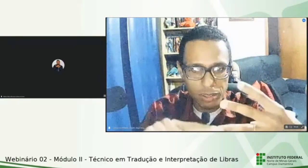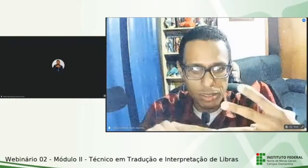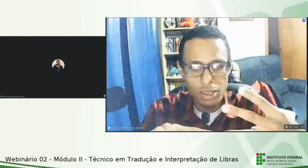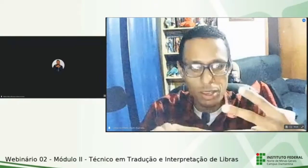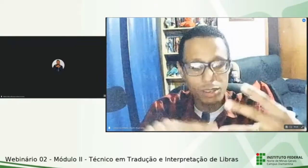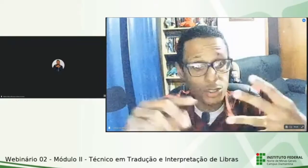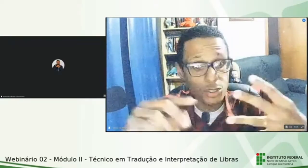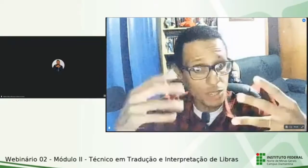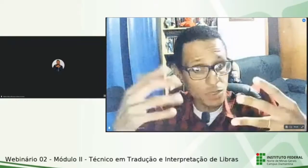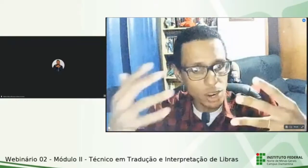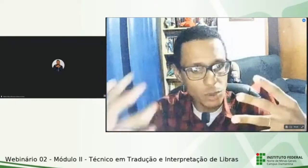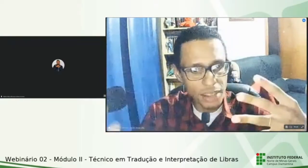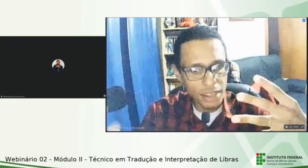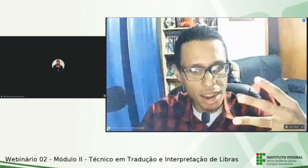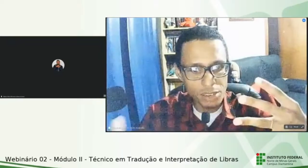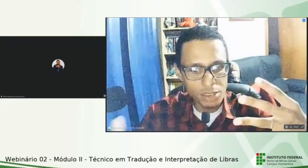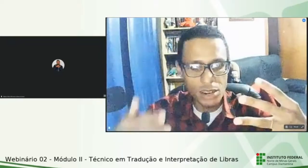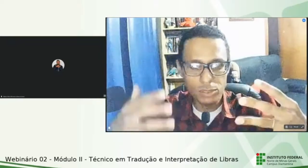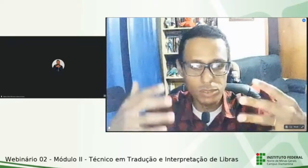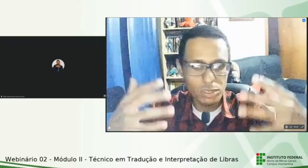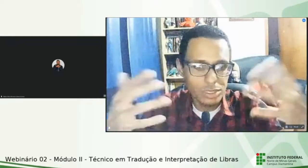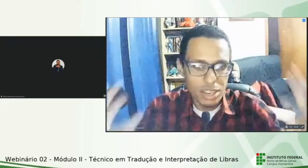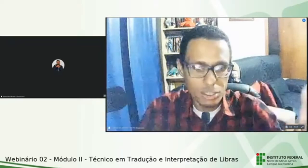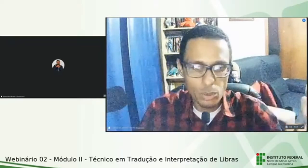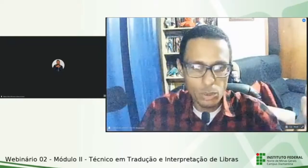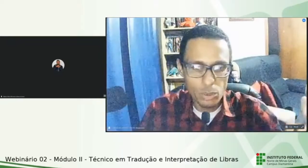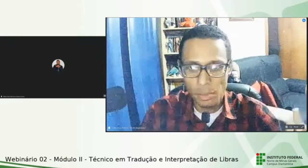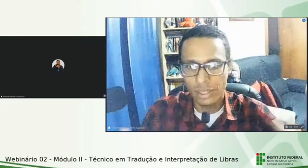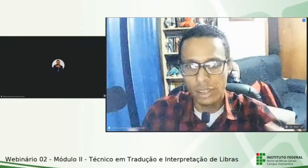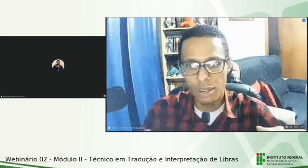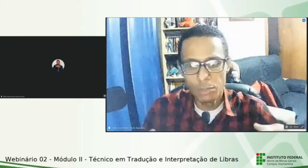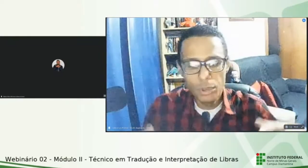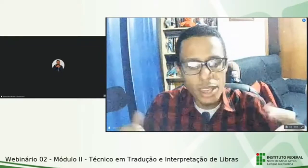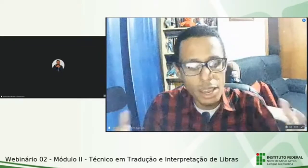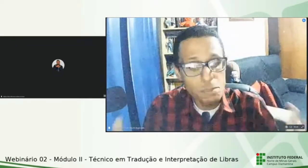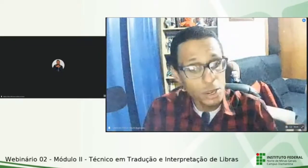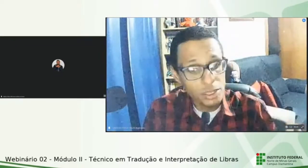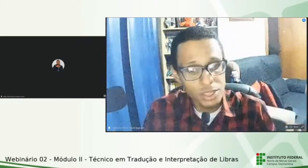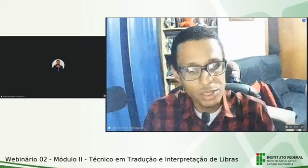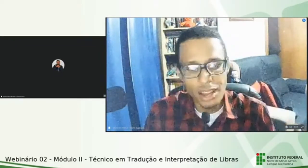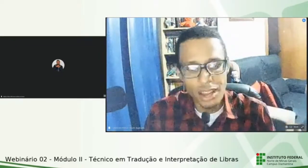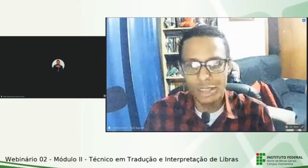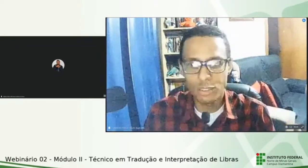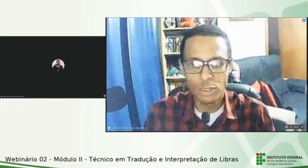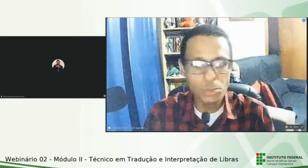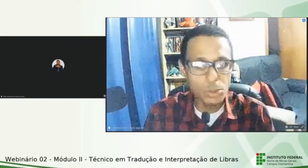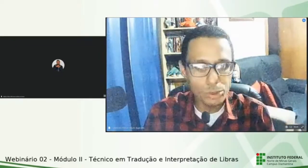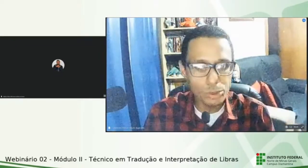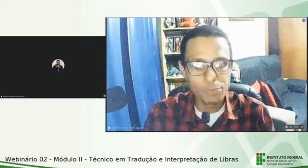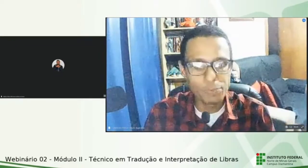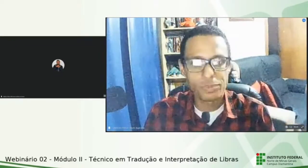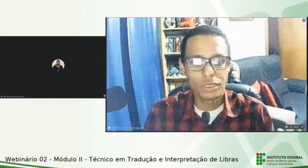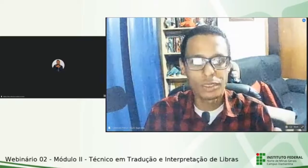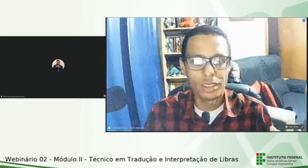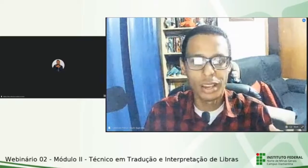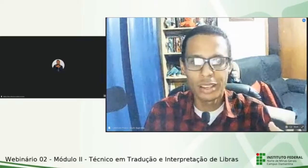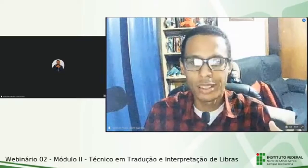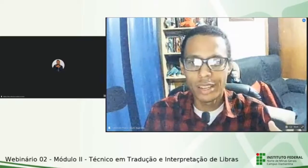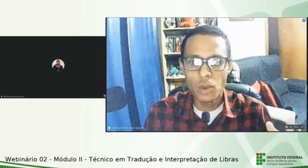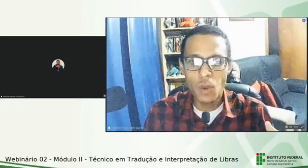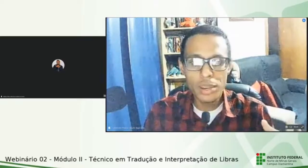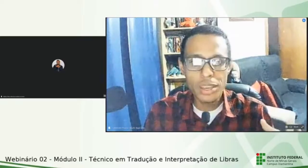temas, vocês verão no caderno, verão na sua disciplina. Por que que é importante a tradução do mundo?